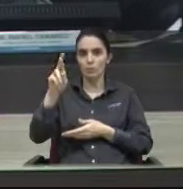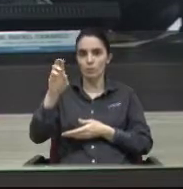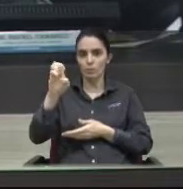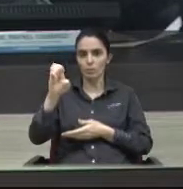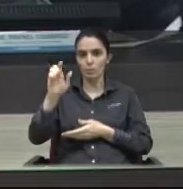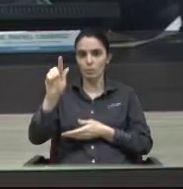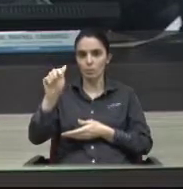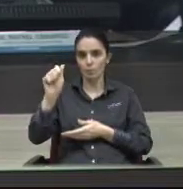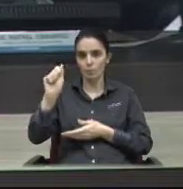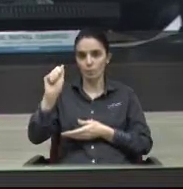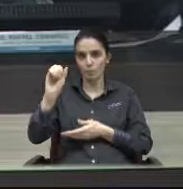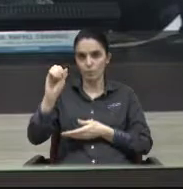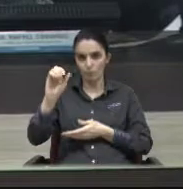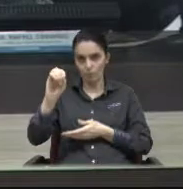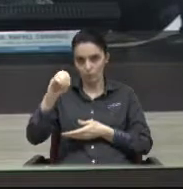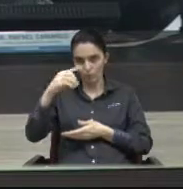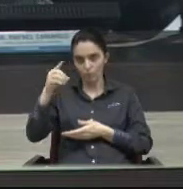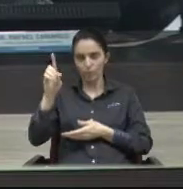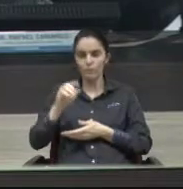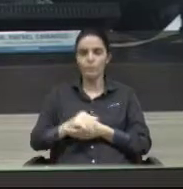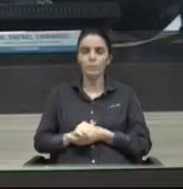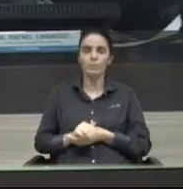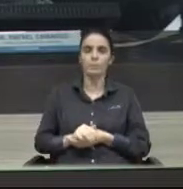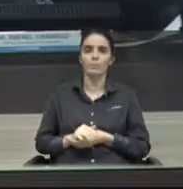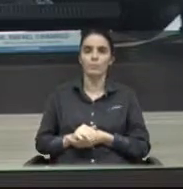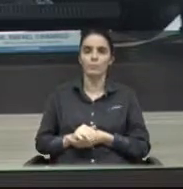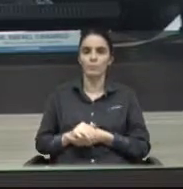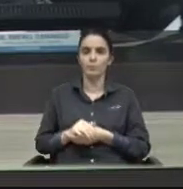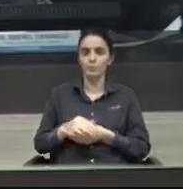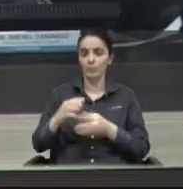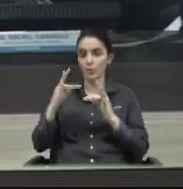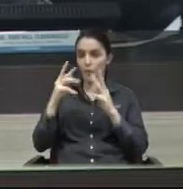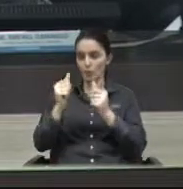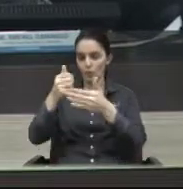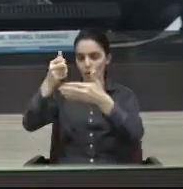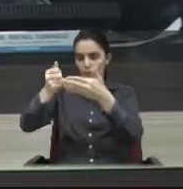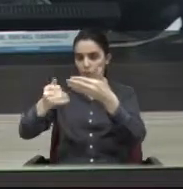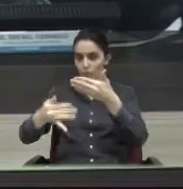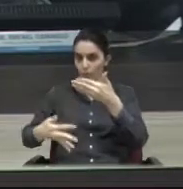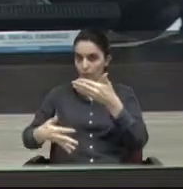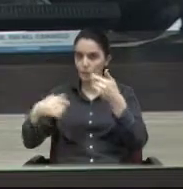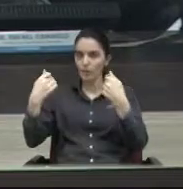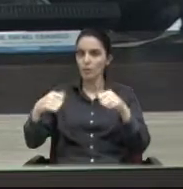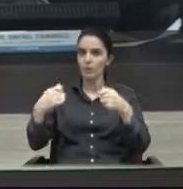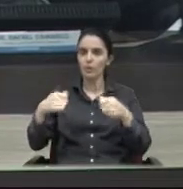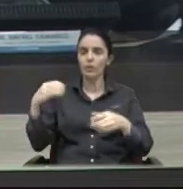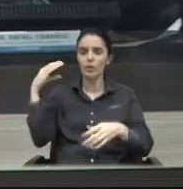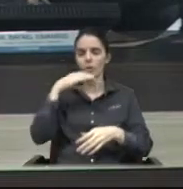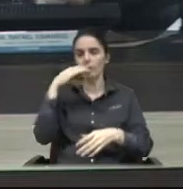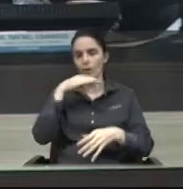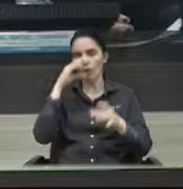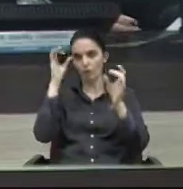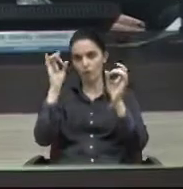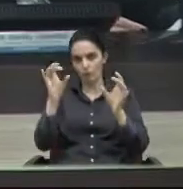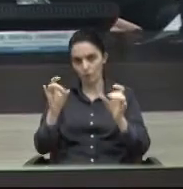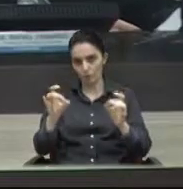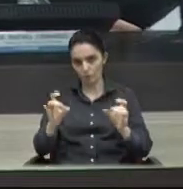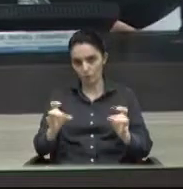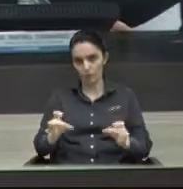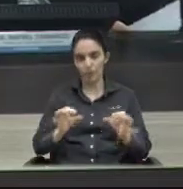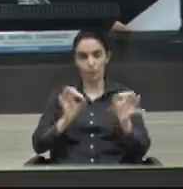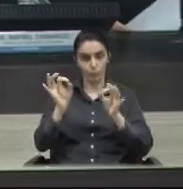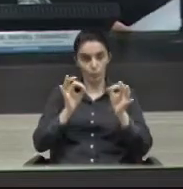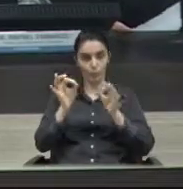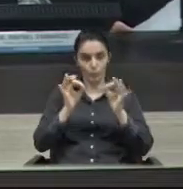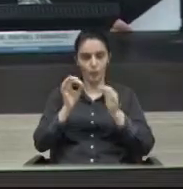outras providências, para os fins que especifica, necessita de regime especial de